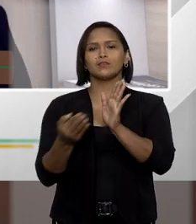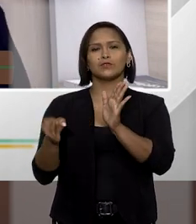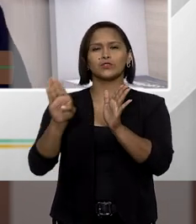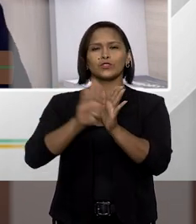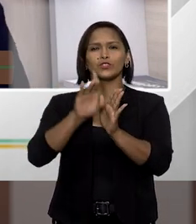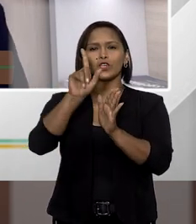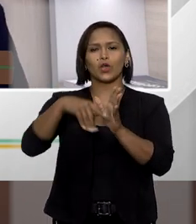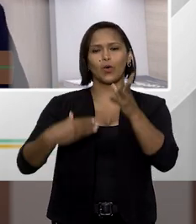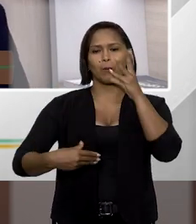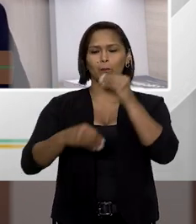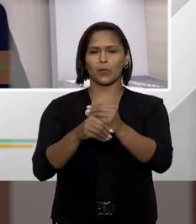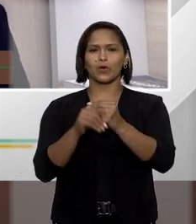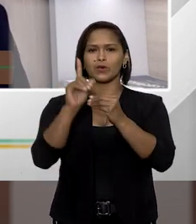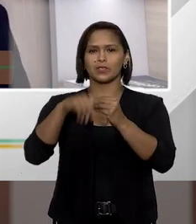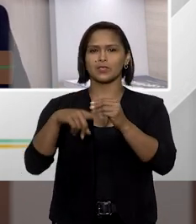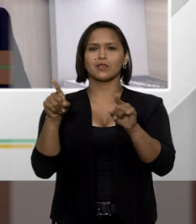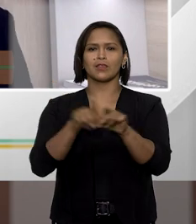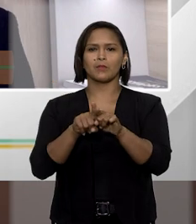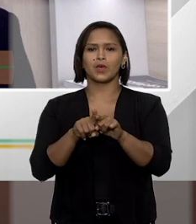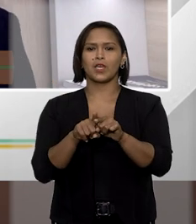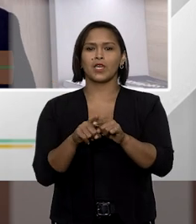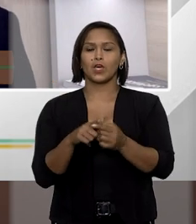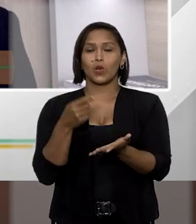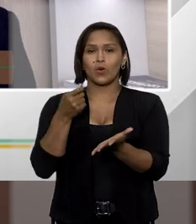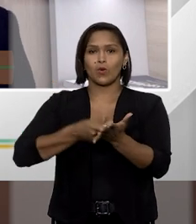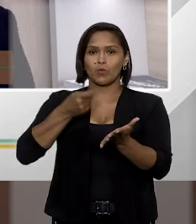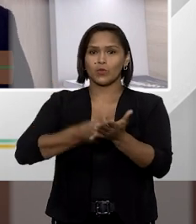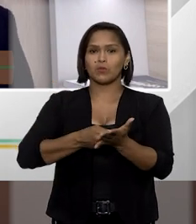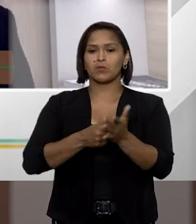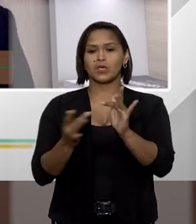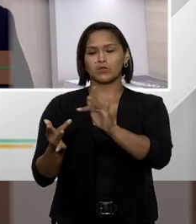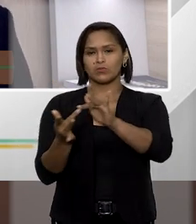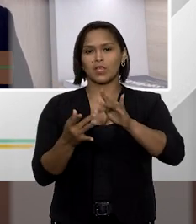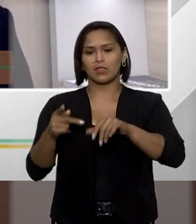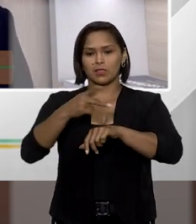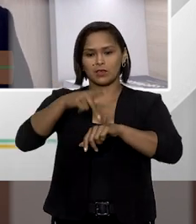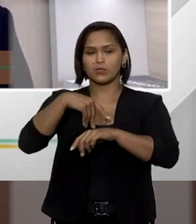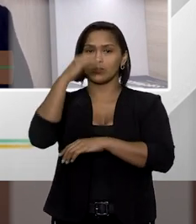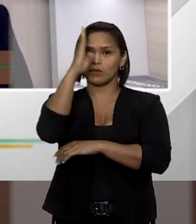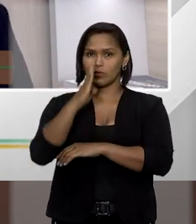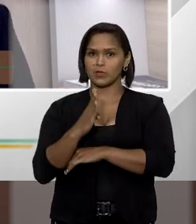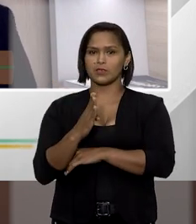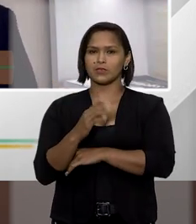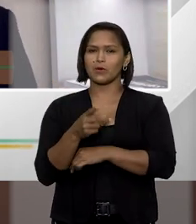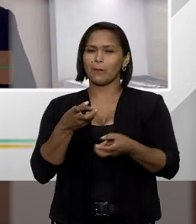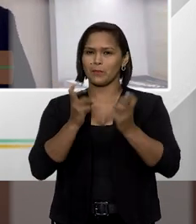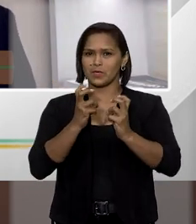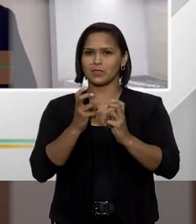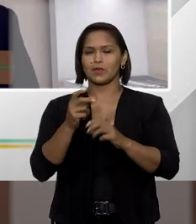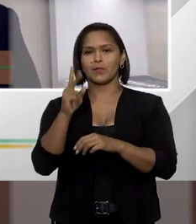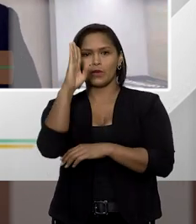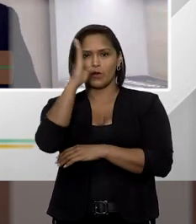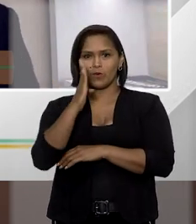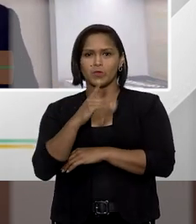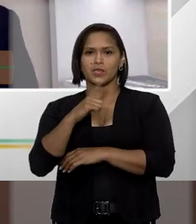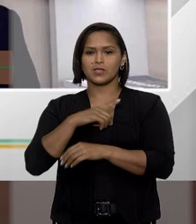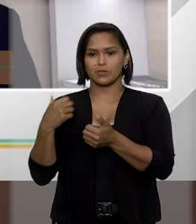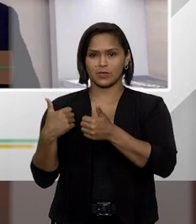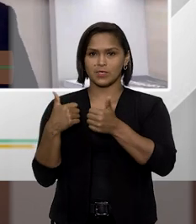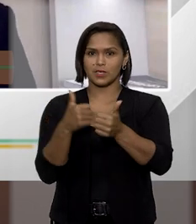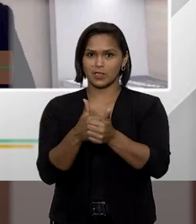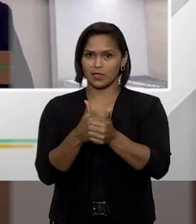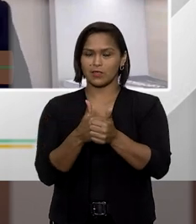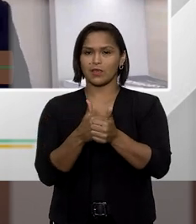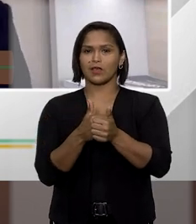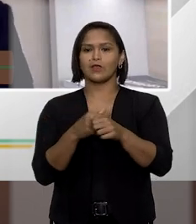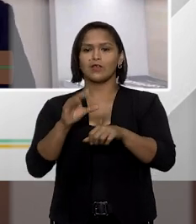veio concretizar, inclusive, compromisso internacional do Brasil. Veja, o Brasil é